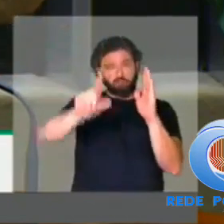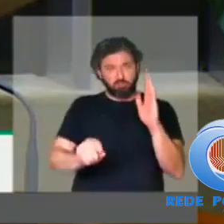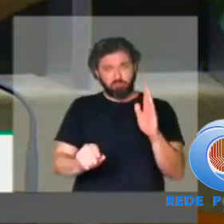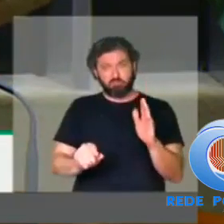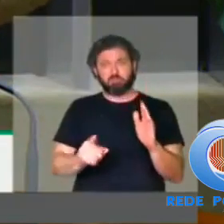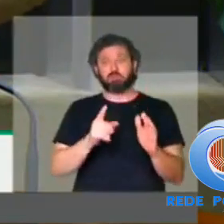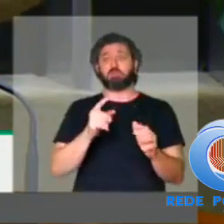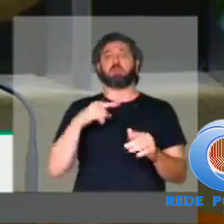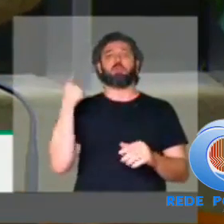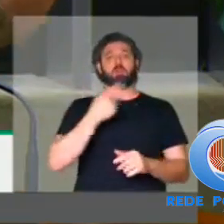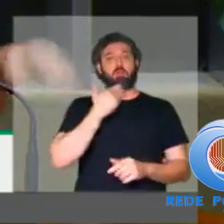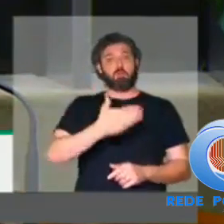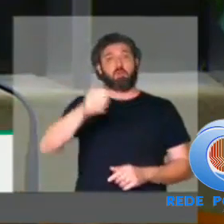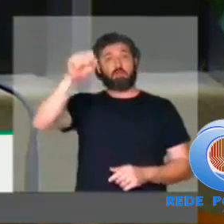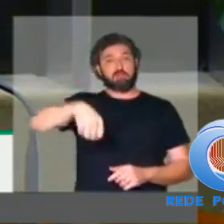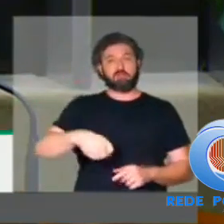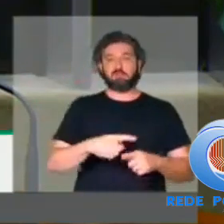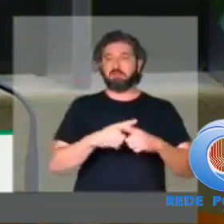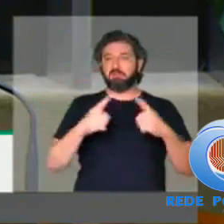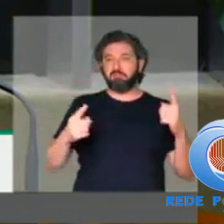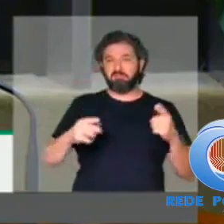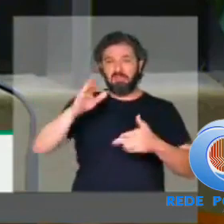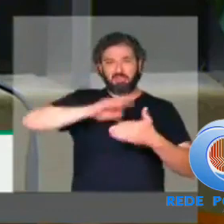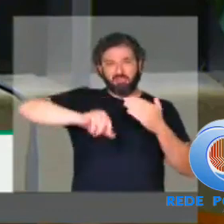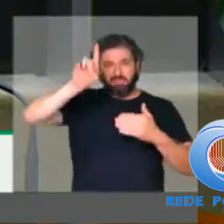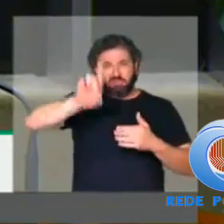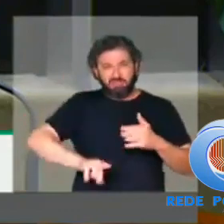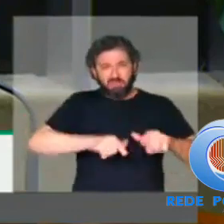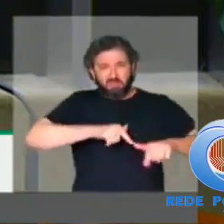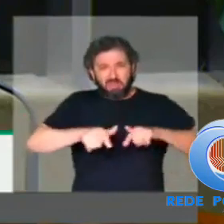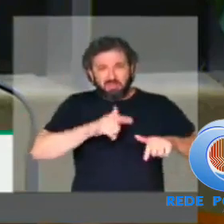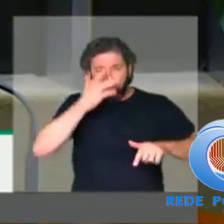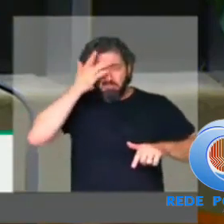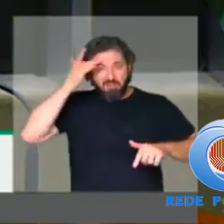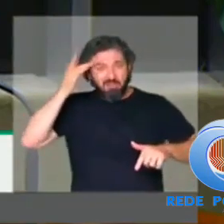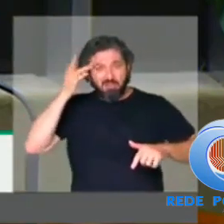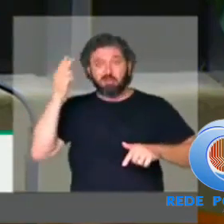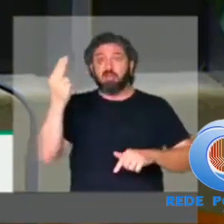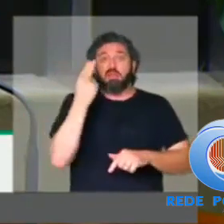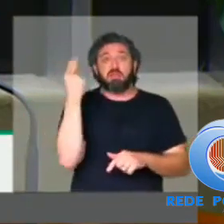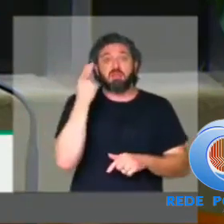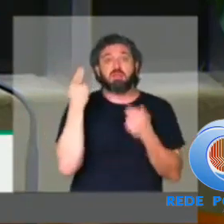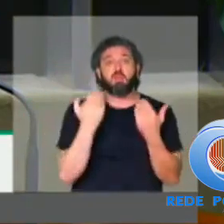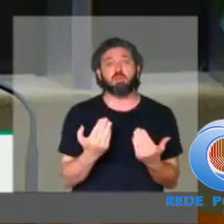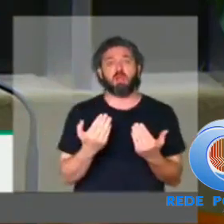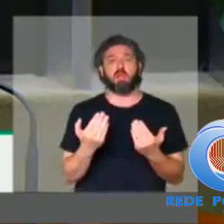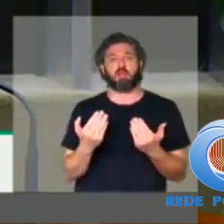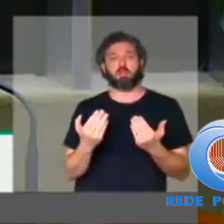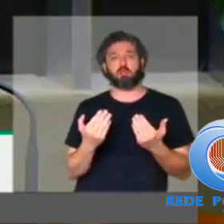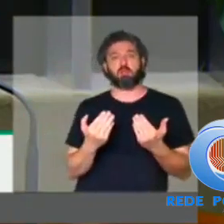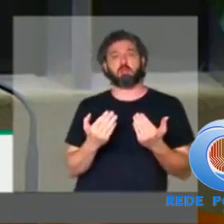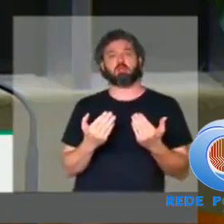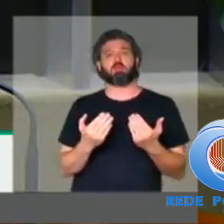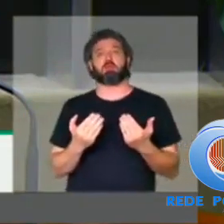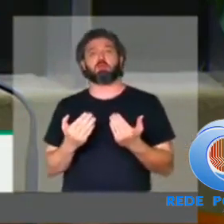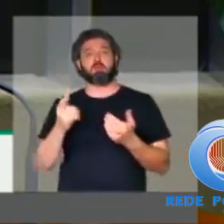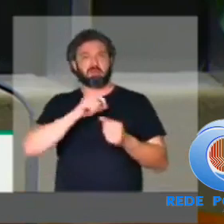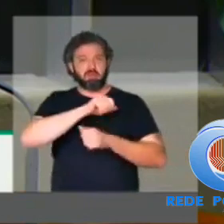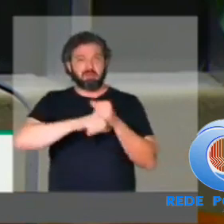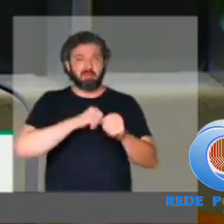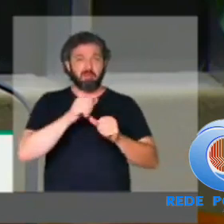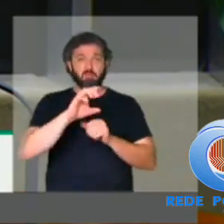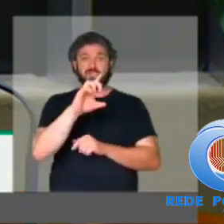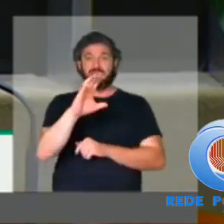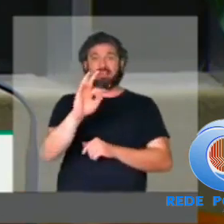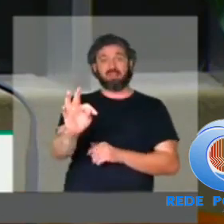Desburocratização, todos somos a favor. Mas retirar direito dos trabalhadores, não dá para ser a favor. Estão fazendo uma